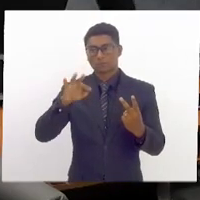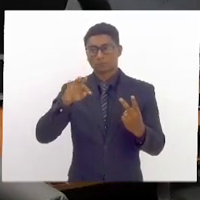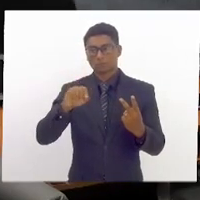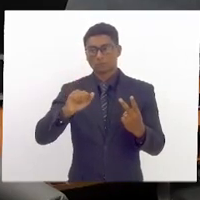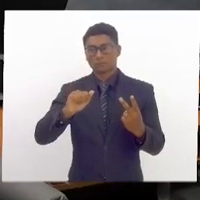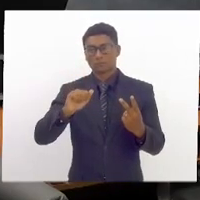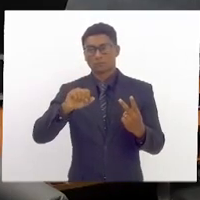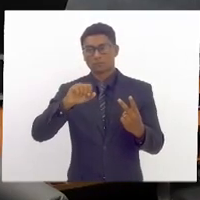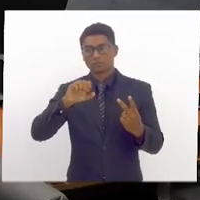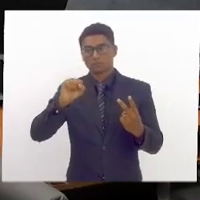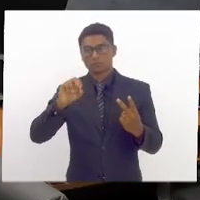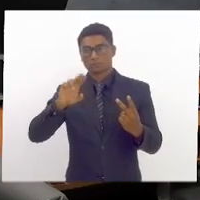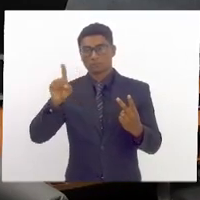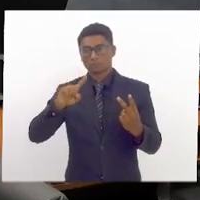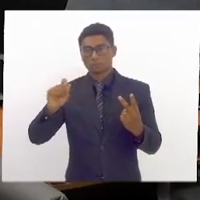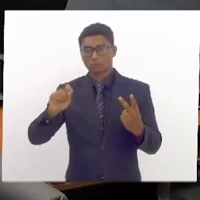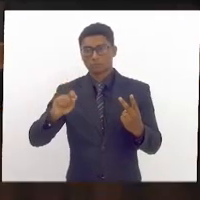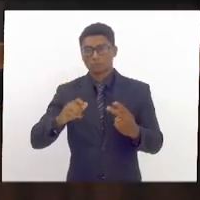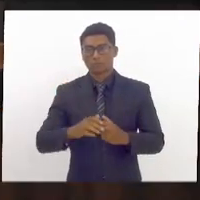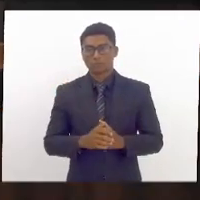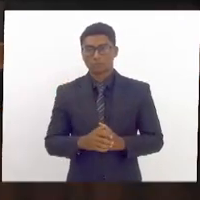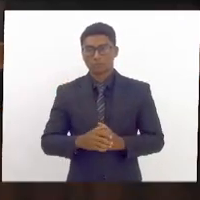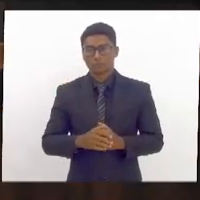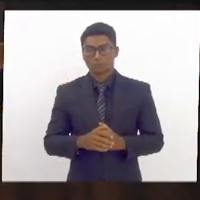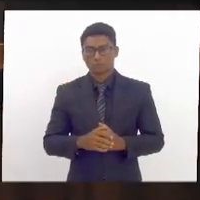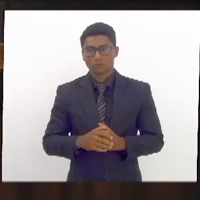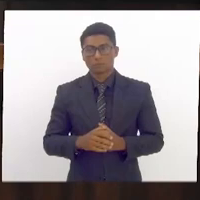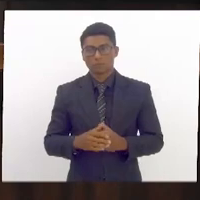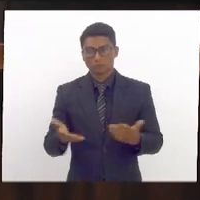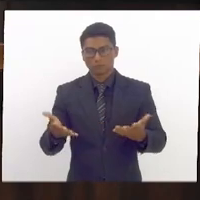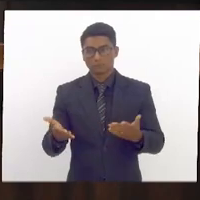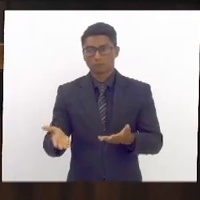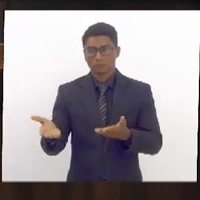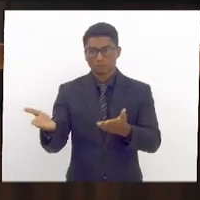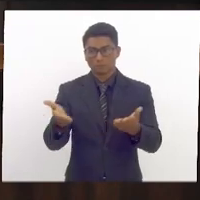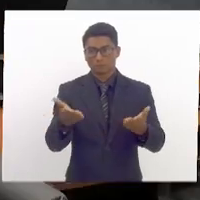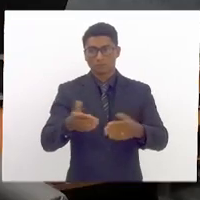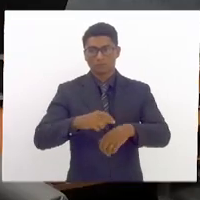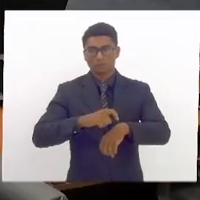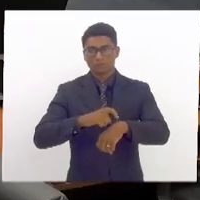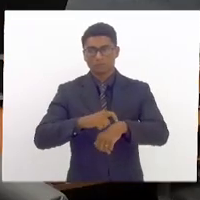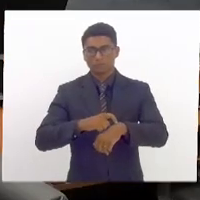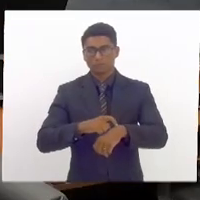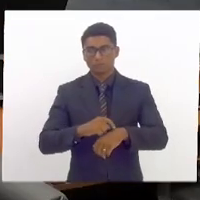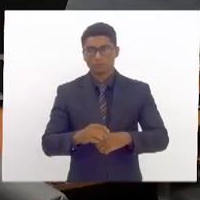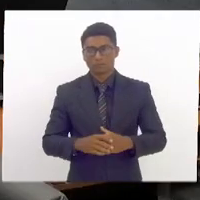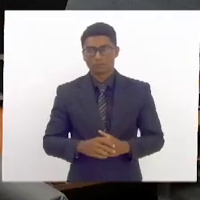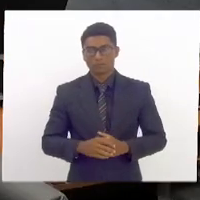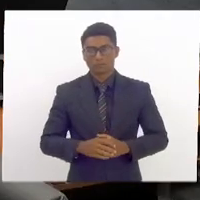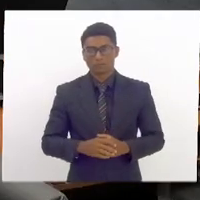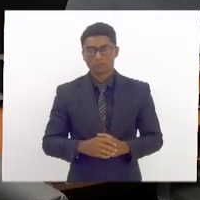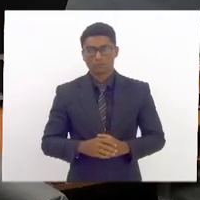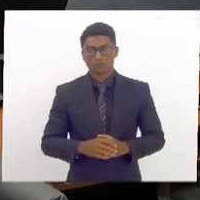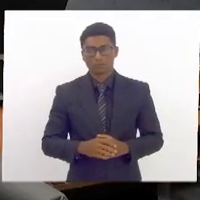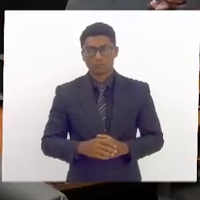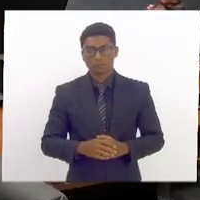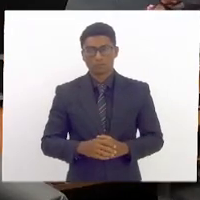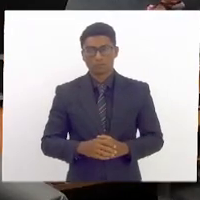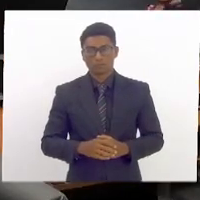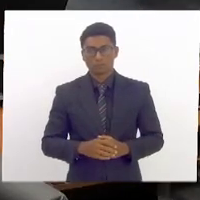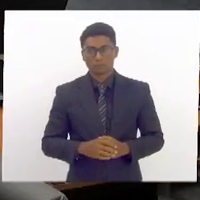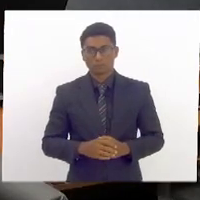final. É, Vossa Excelência tem direito à palavra nesse momento. Não vai falar.